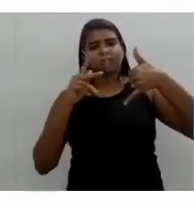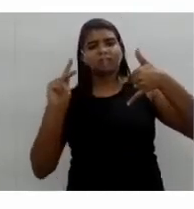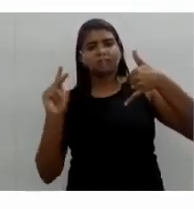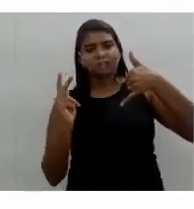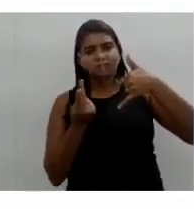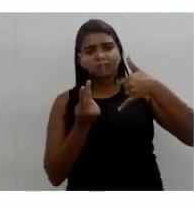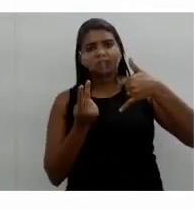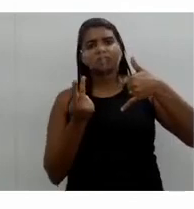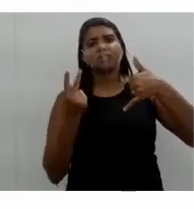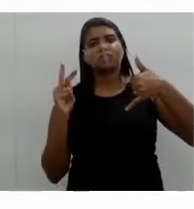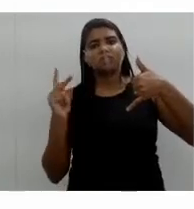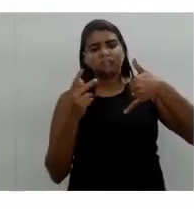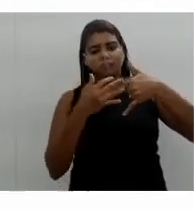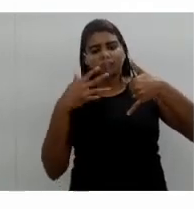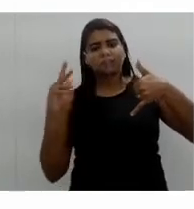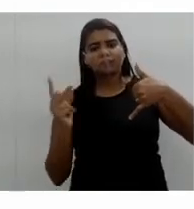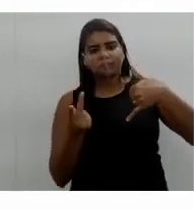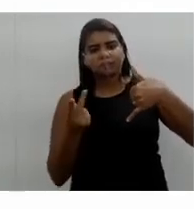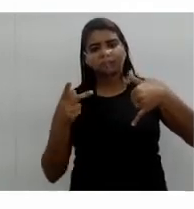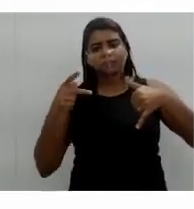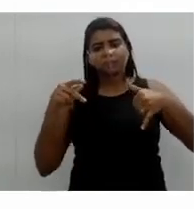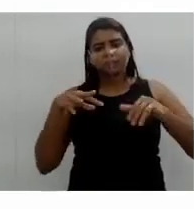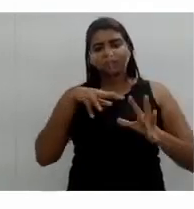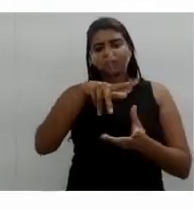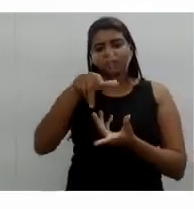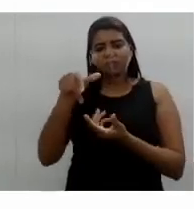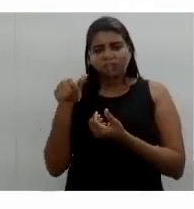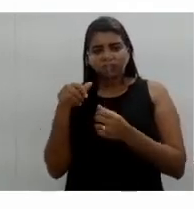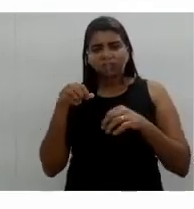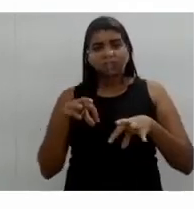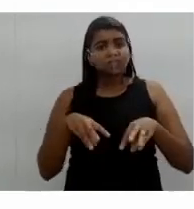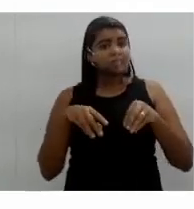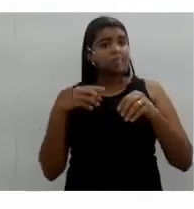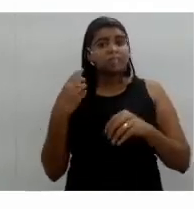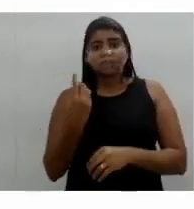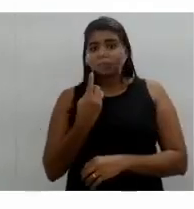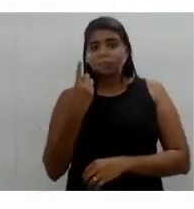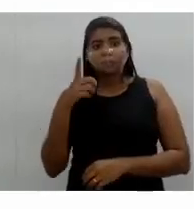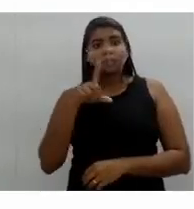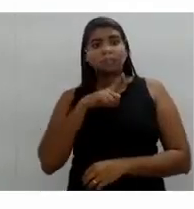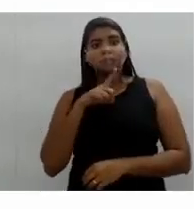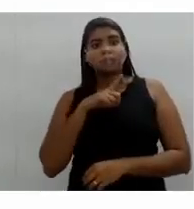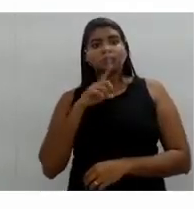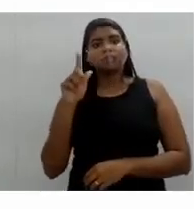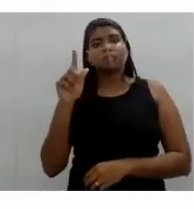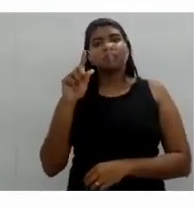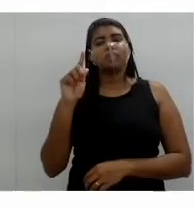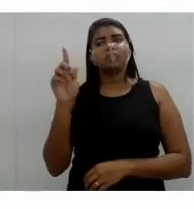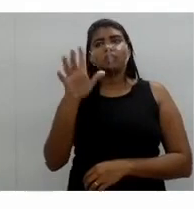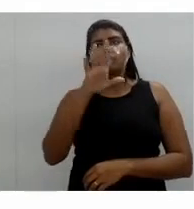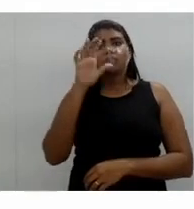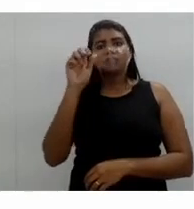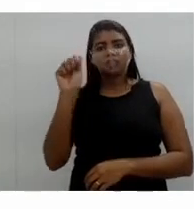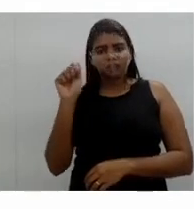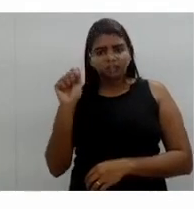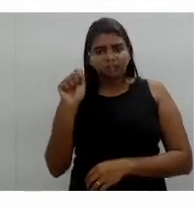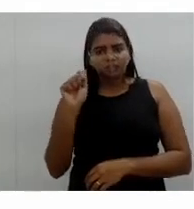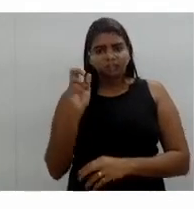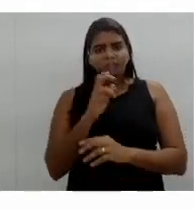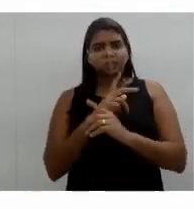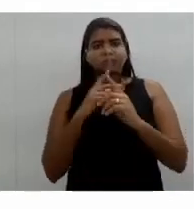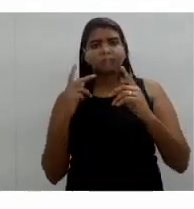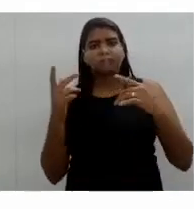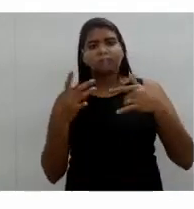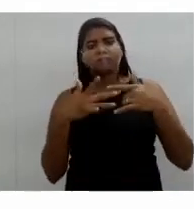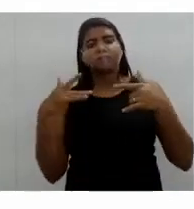salientar que vocês vão ver aí que o planeta Terra é o único planeta que tem o gás oxigênio na sua atmosfera. E